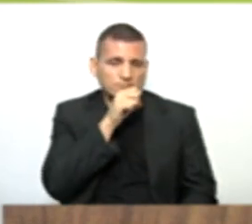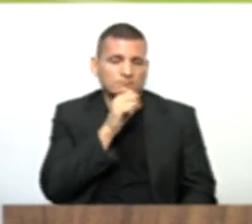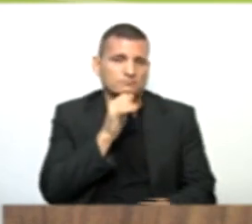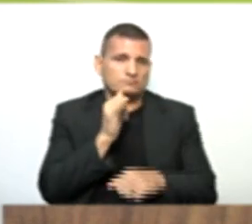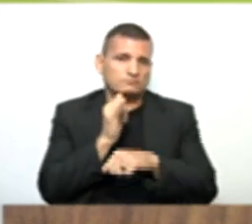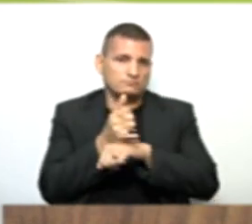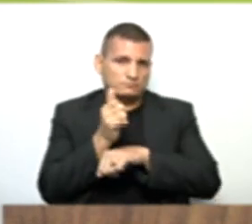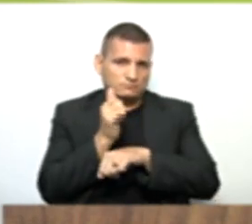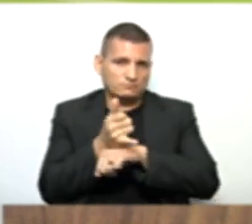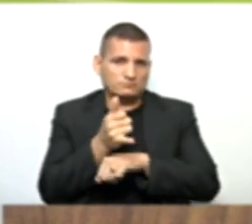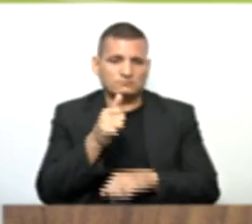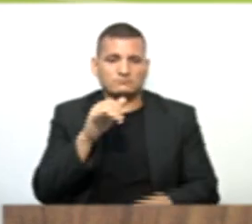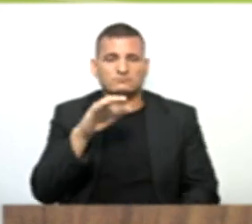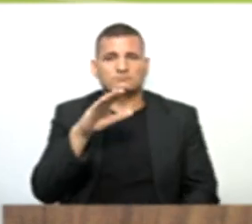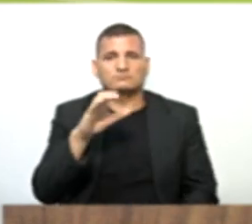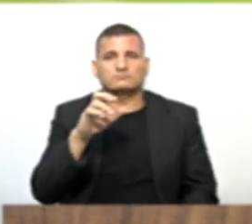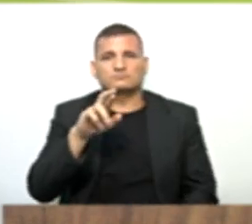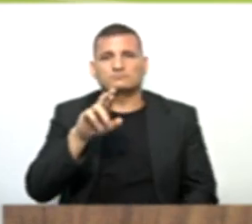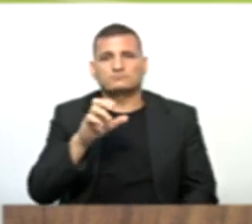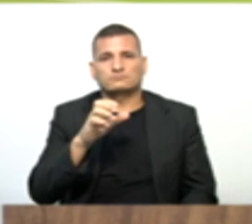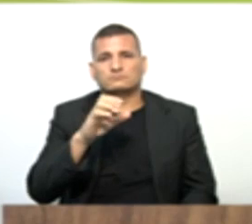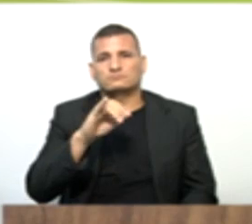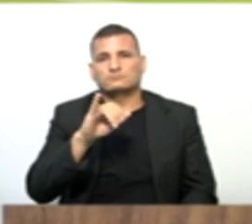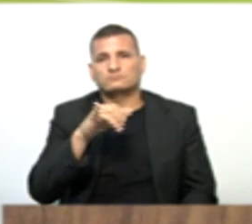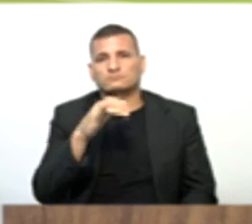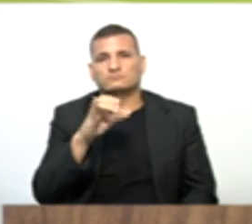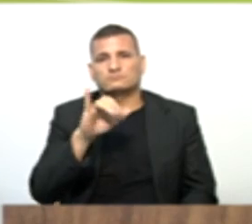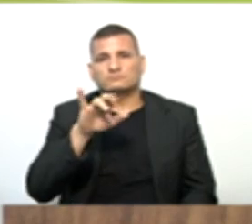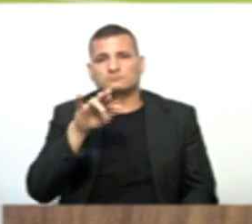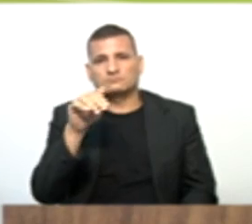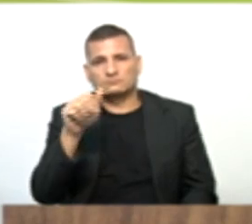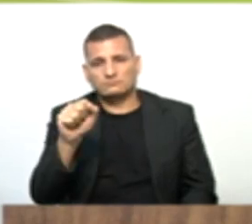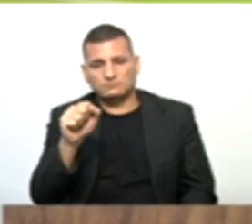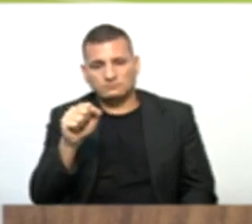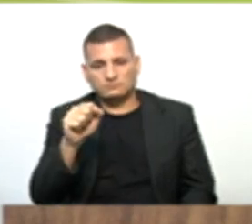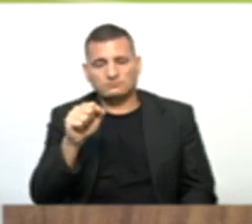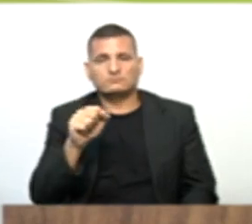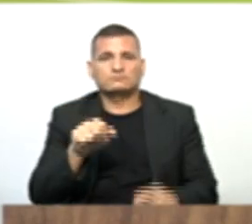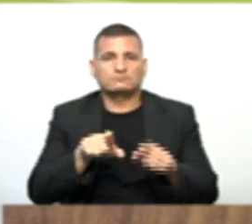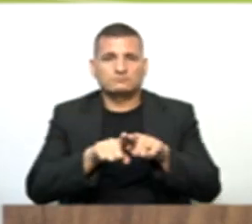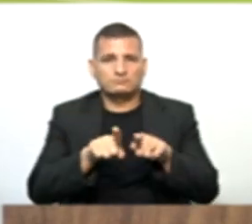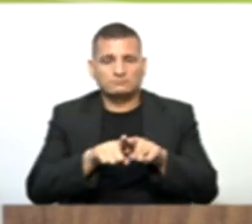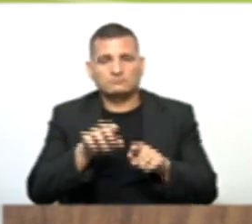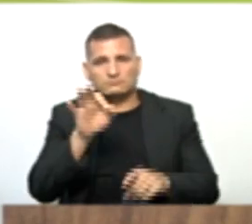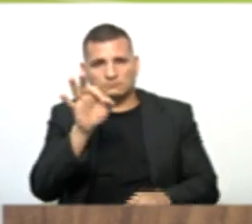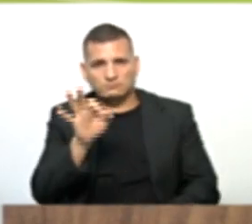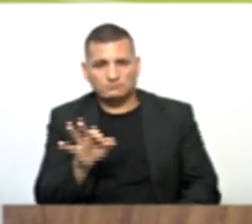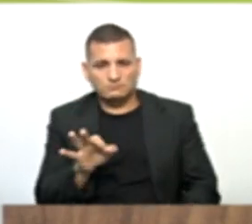Cerejeiras, atividade em grupo, grupo 1. Também acertaram, tá?